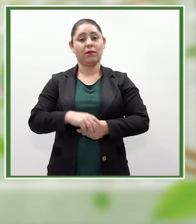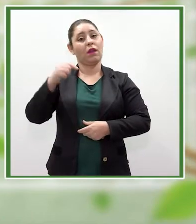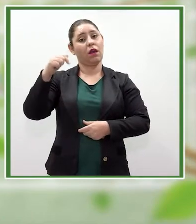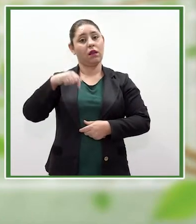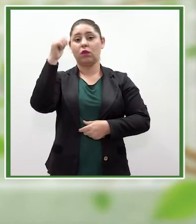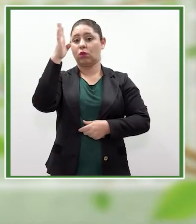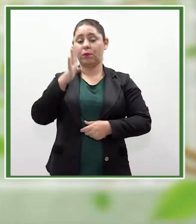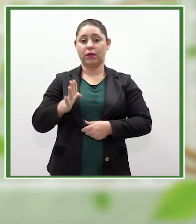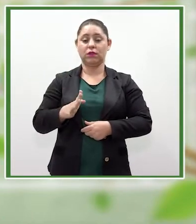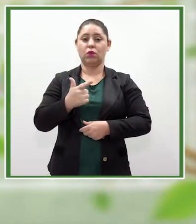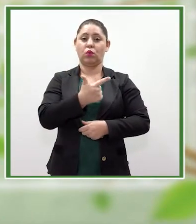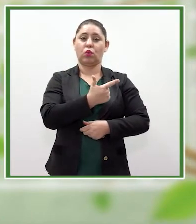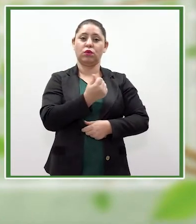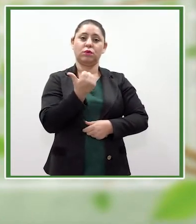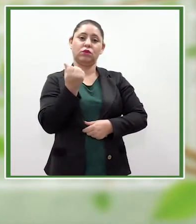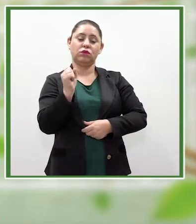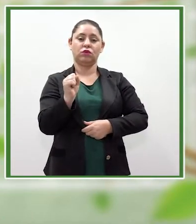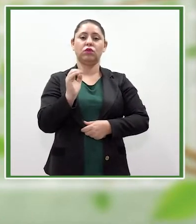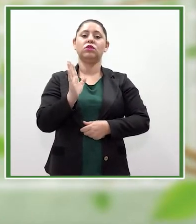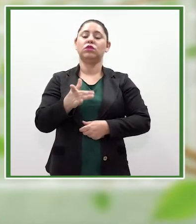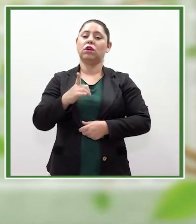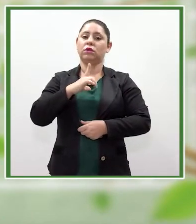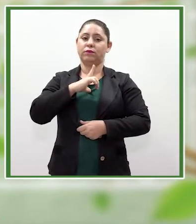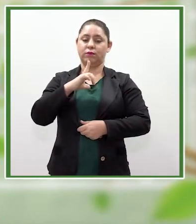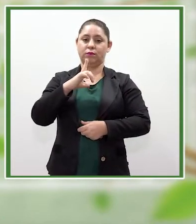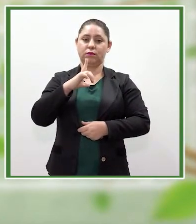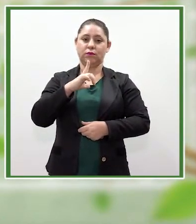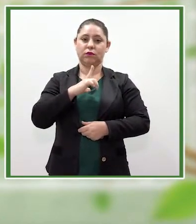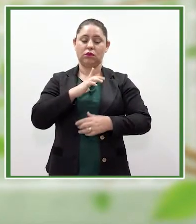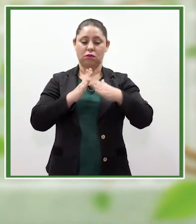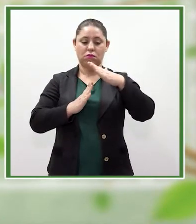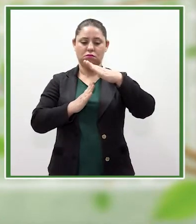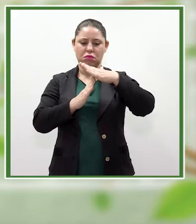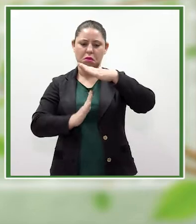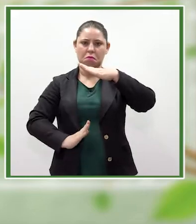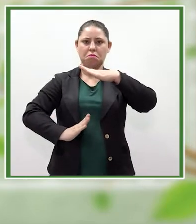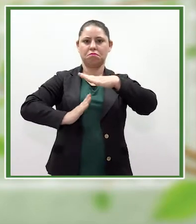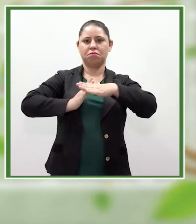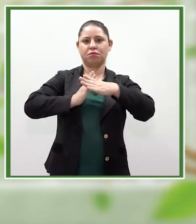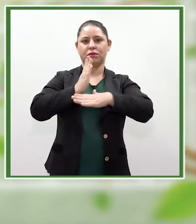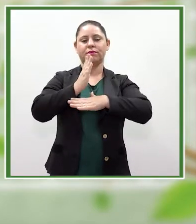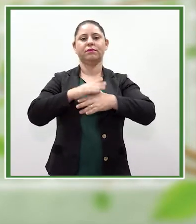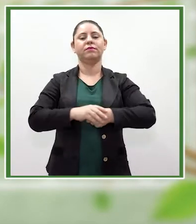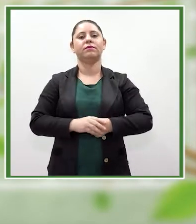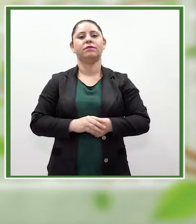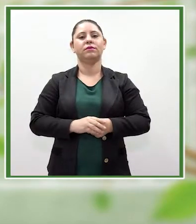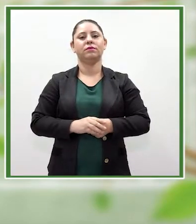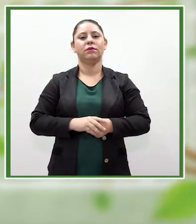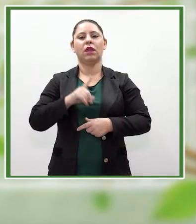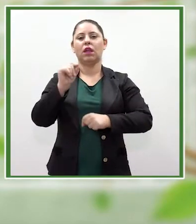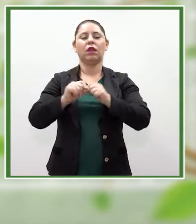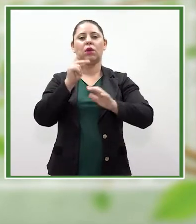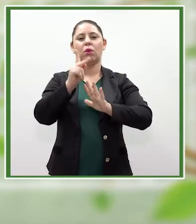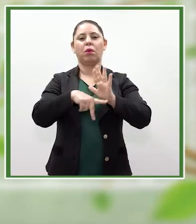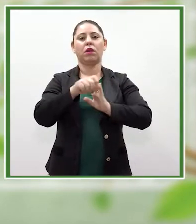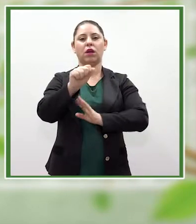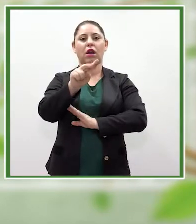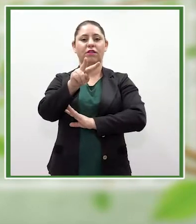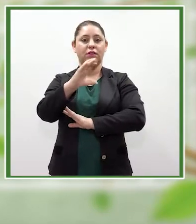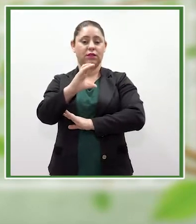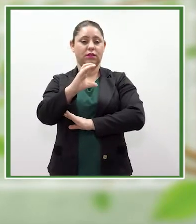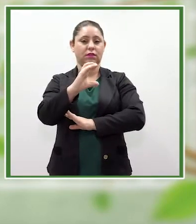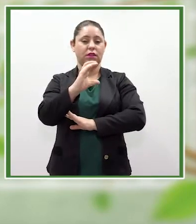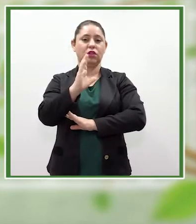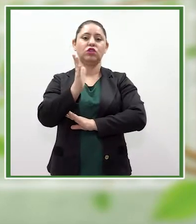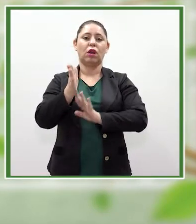à área, que seria mais ou menos do tamanho da Alemanha, nós conseguimos, então, uma área de adoção de 1,5 vezes o